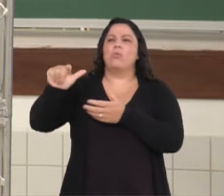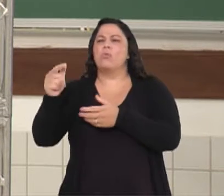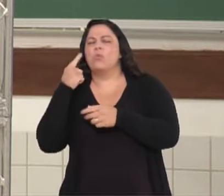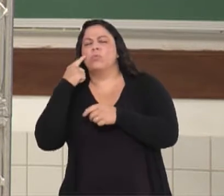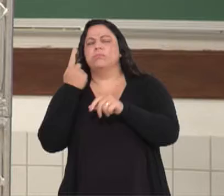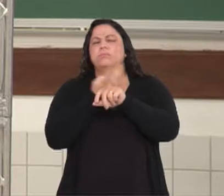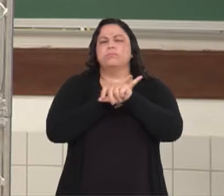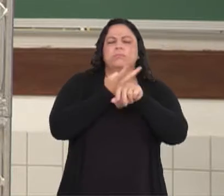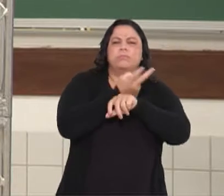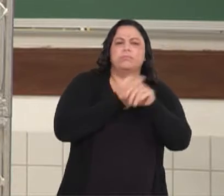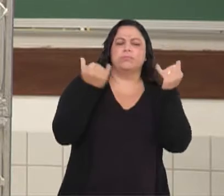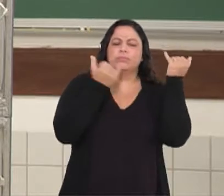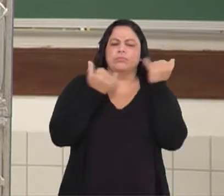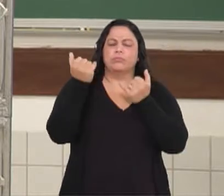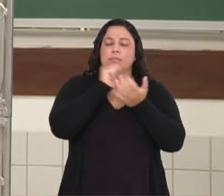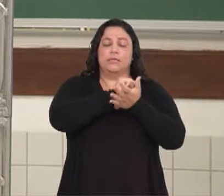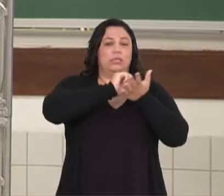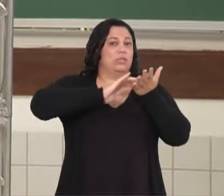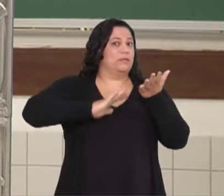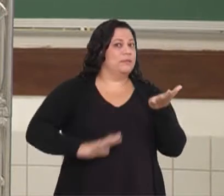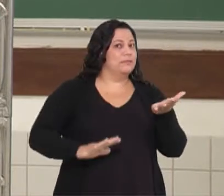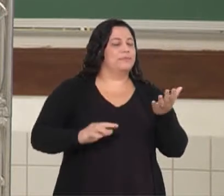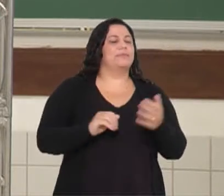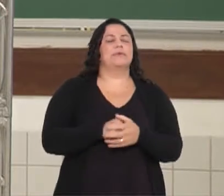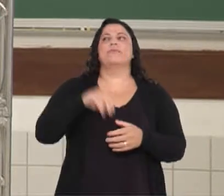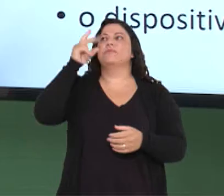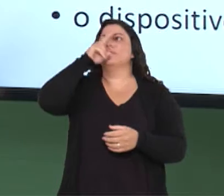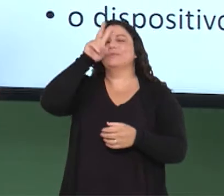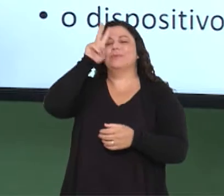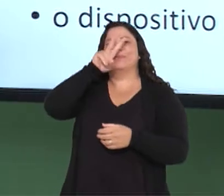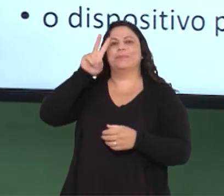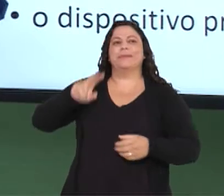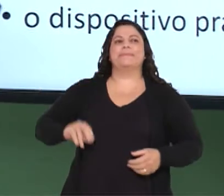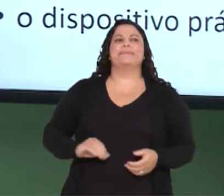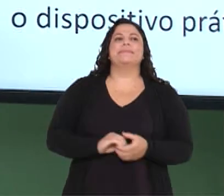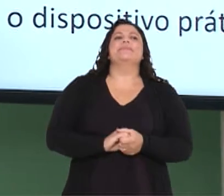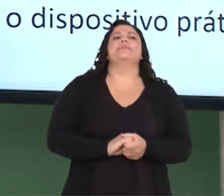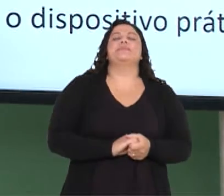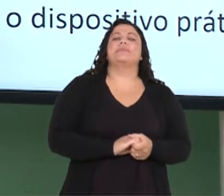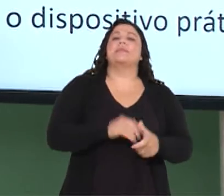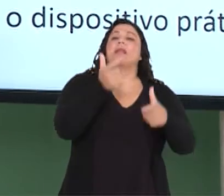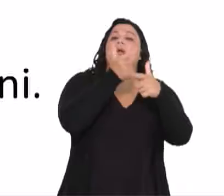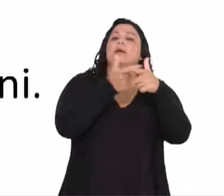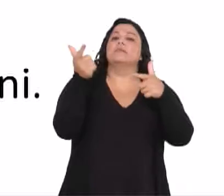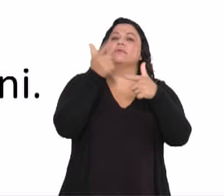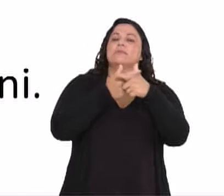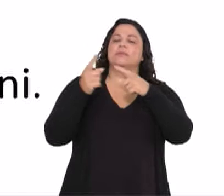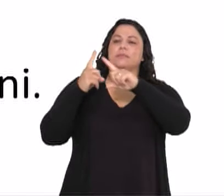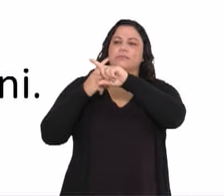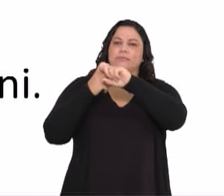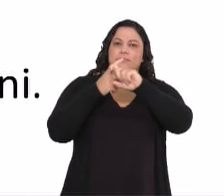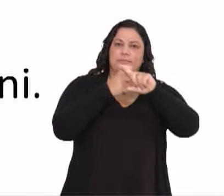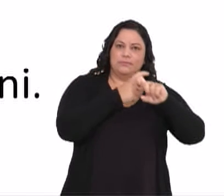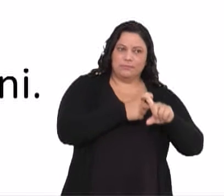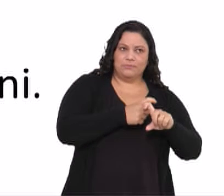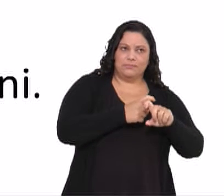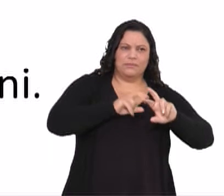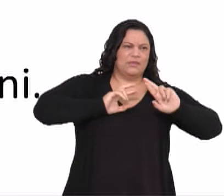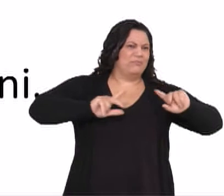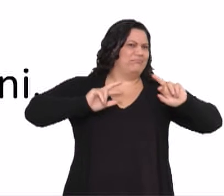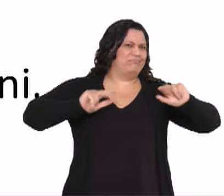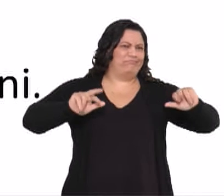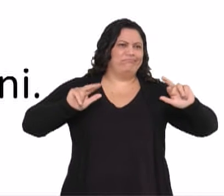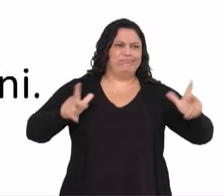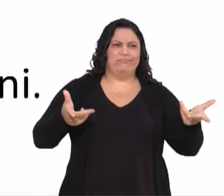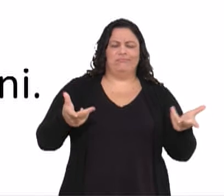informação, resolveu o exercício. Vamos lá, vamos relembrar um pouquinho então. Relembrando, a divisão de polinômio possui diferentes